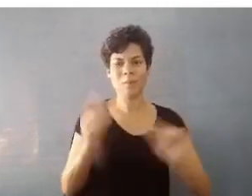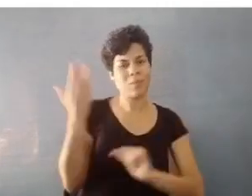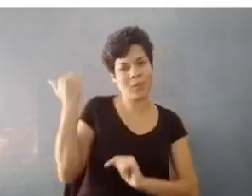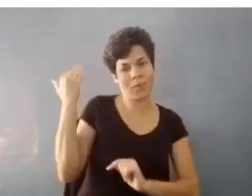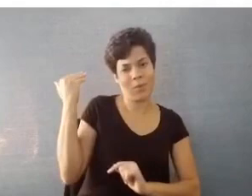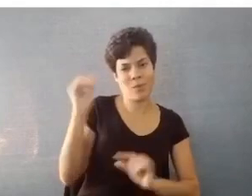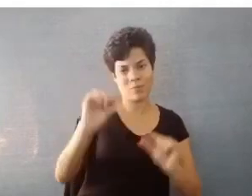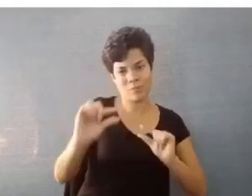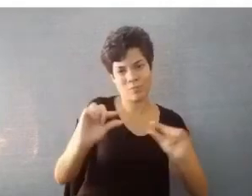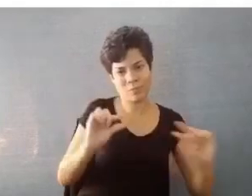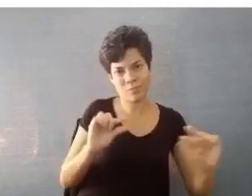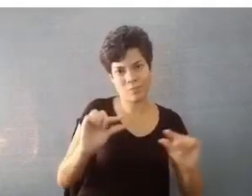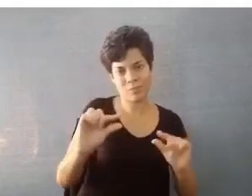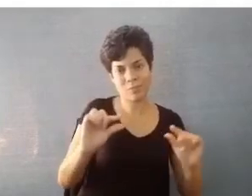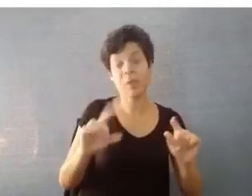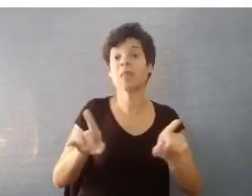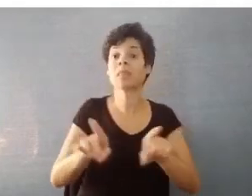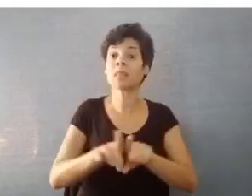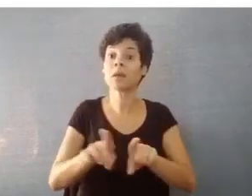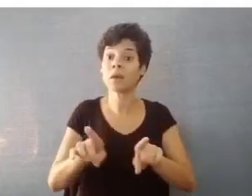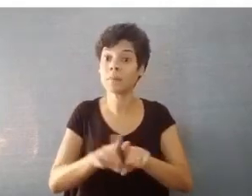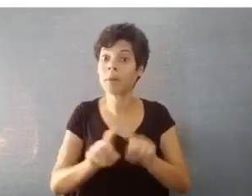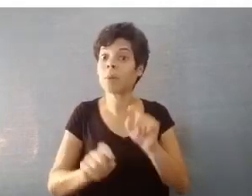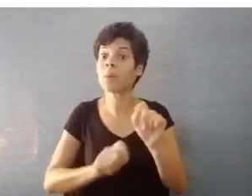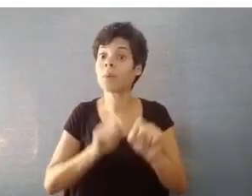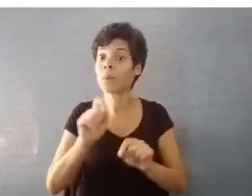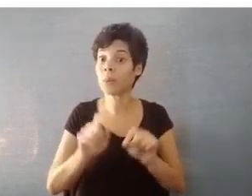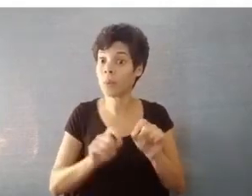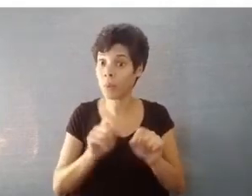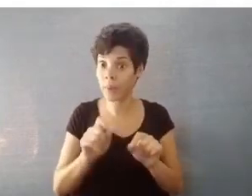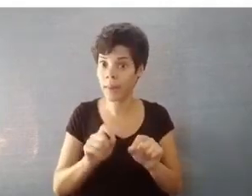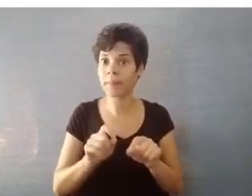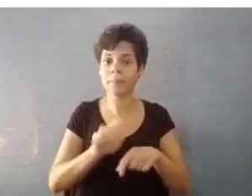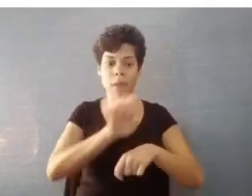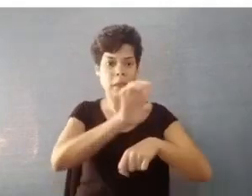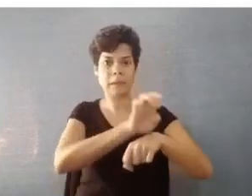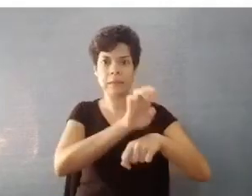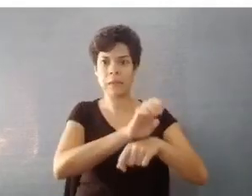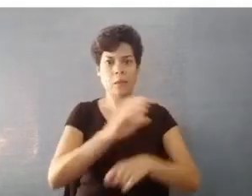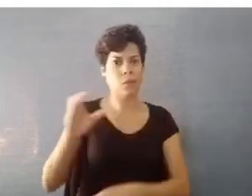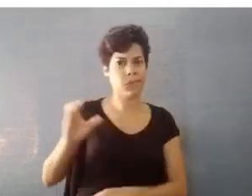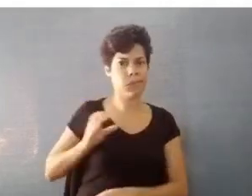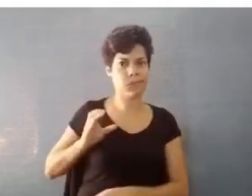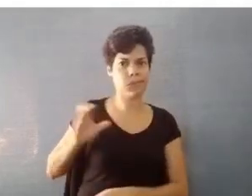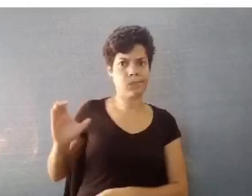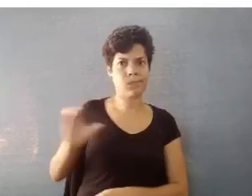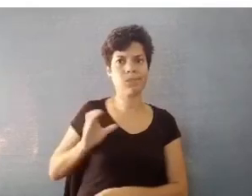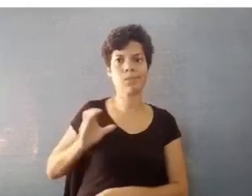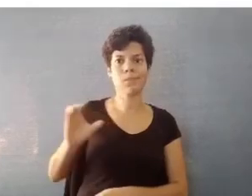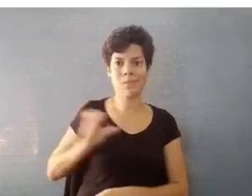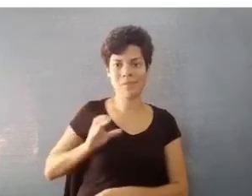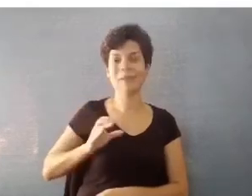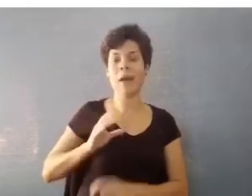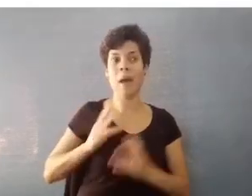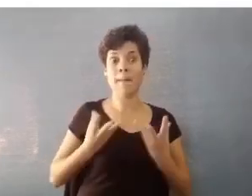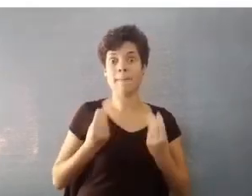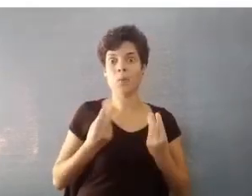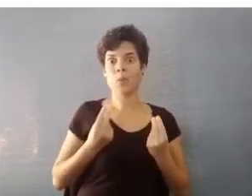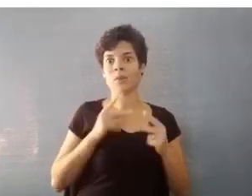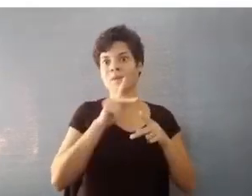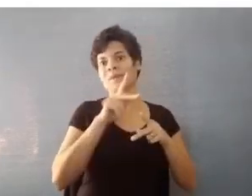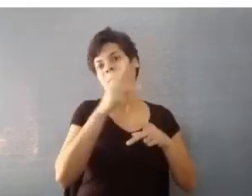período. Além disso, eram os estados mais ricos e mais